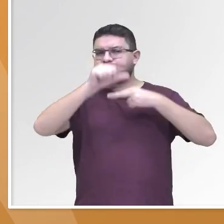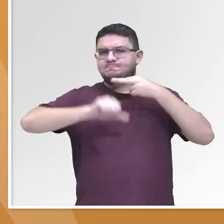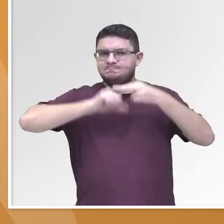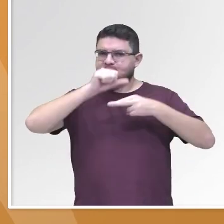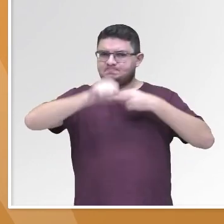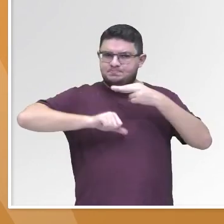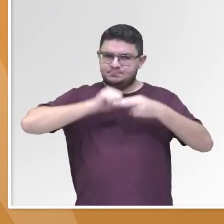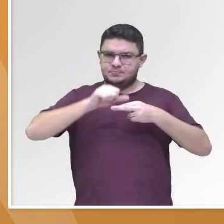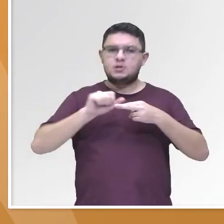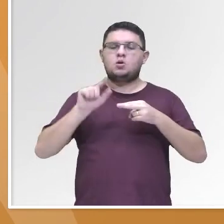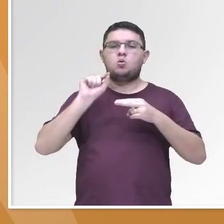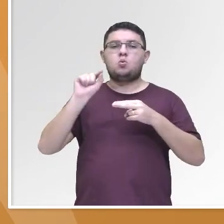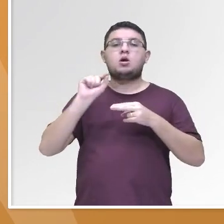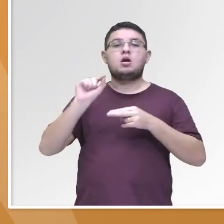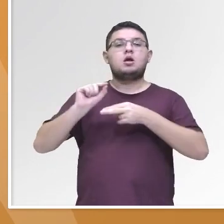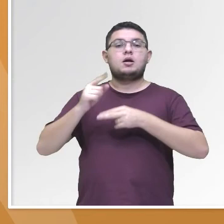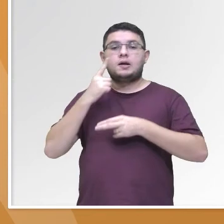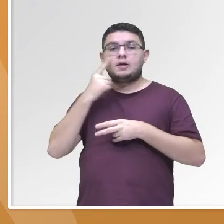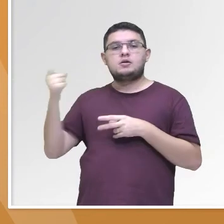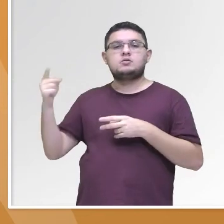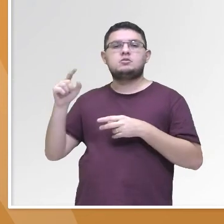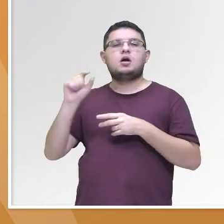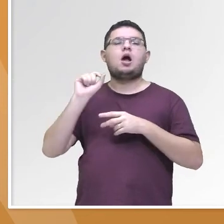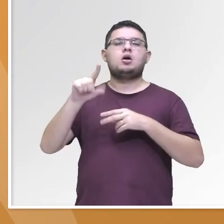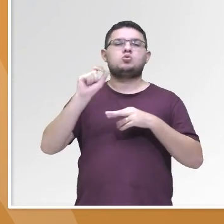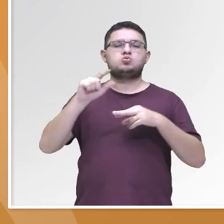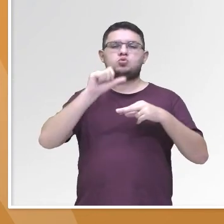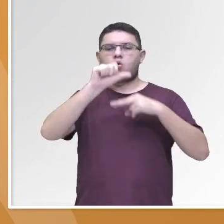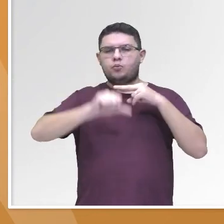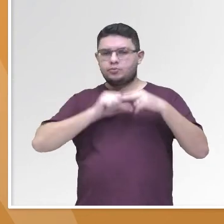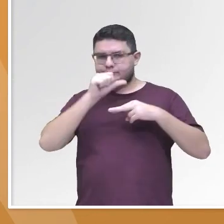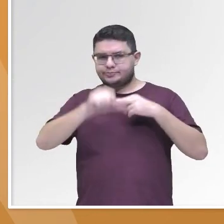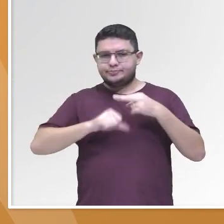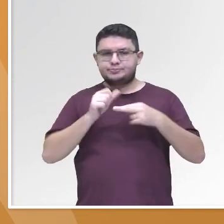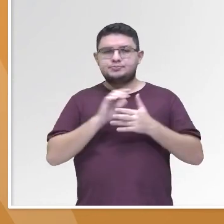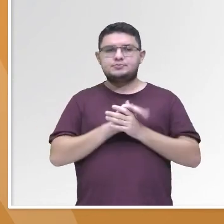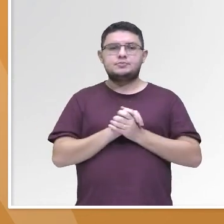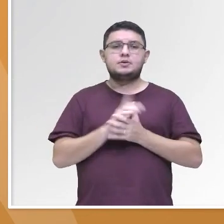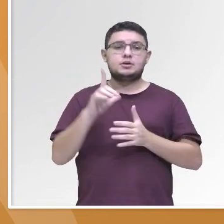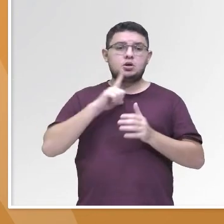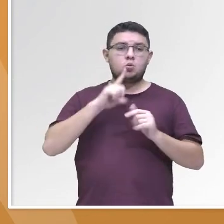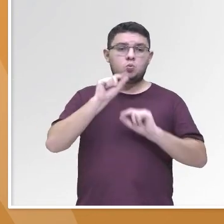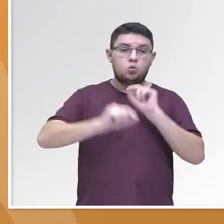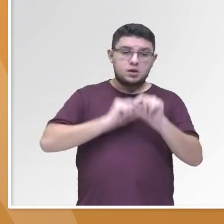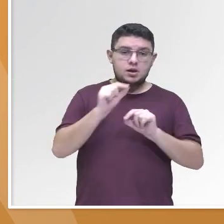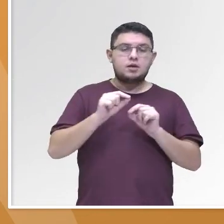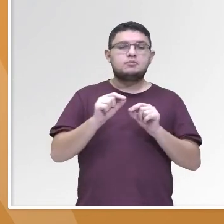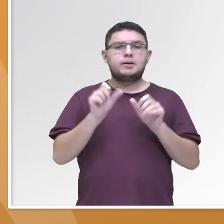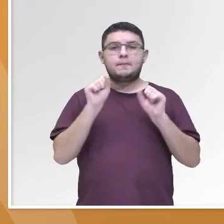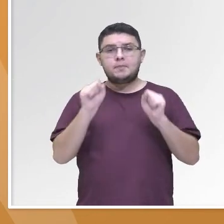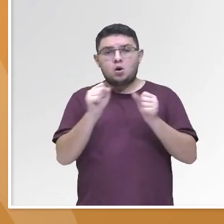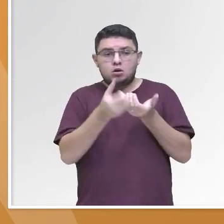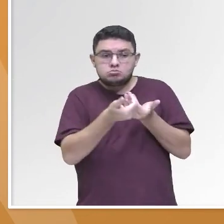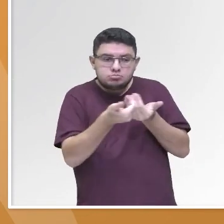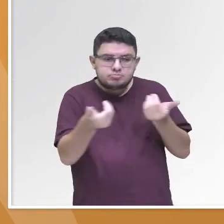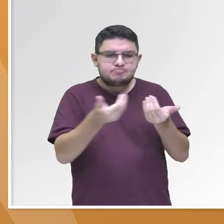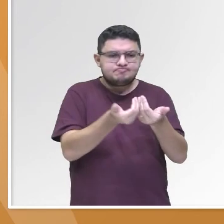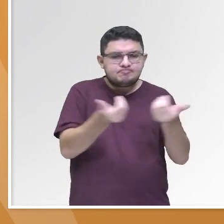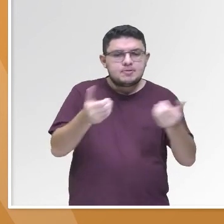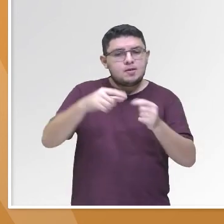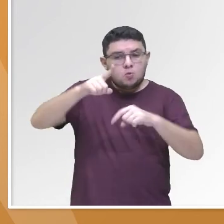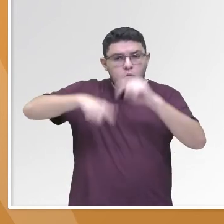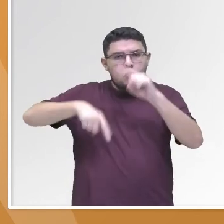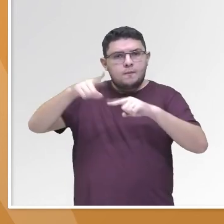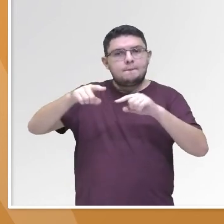terceiro R, que é o reciclar, que eu coloquei de azul para vocês. Aí nós temos separar, né, o que pode ser transformado em um